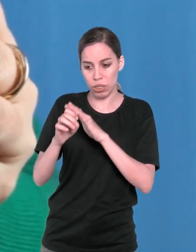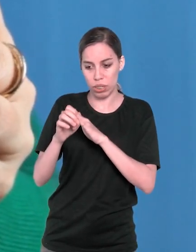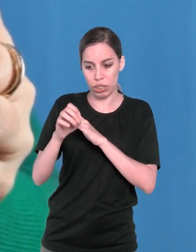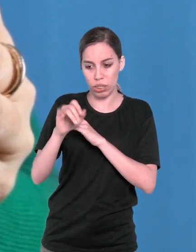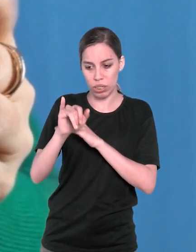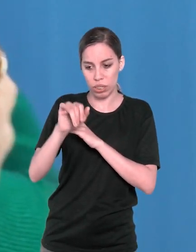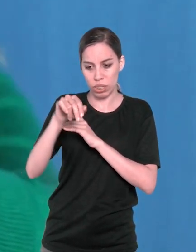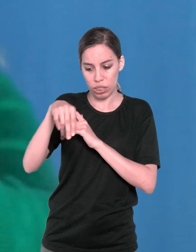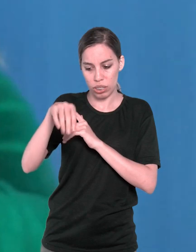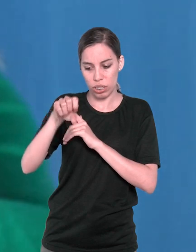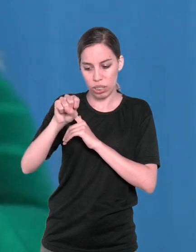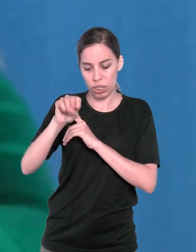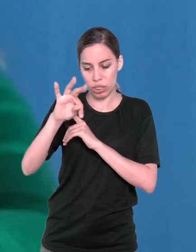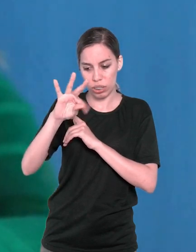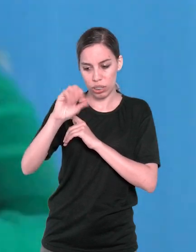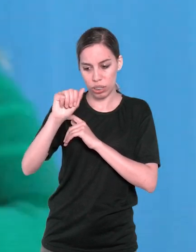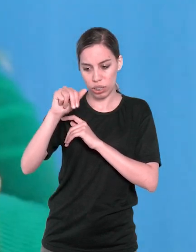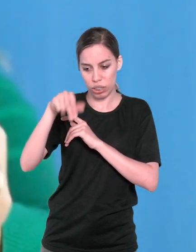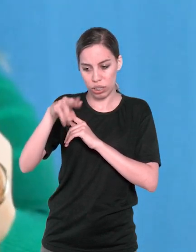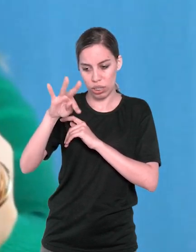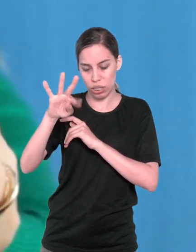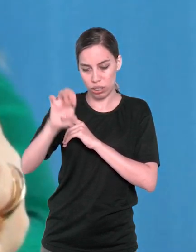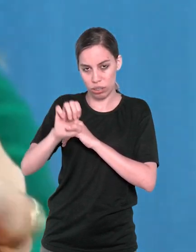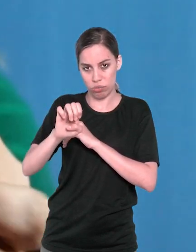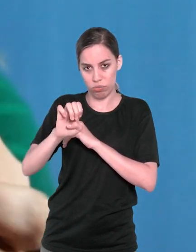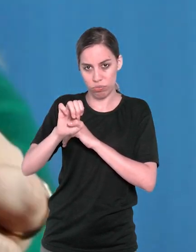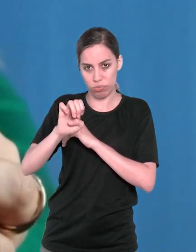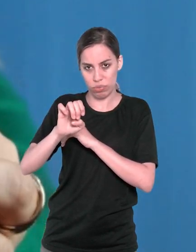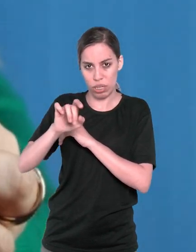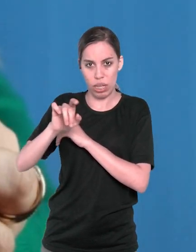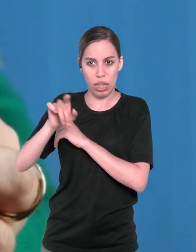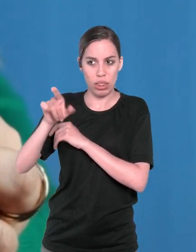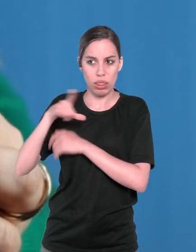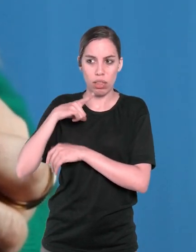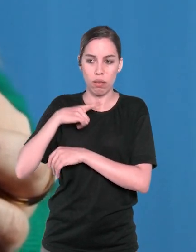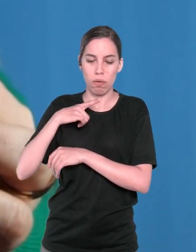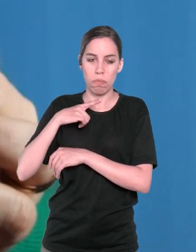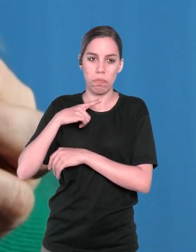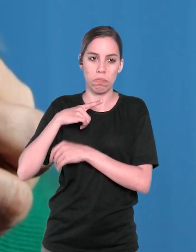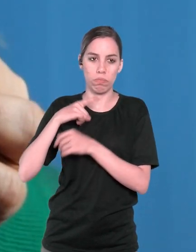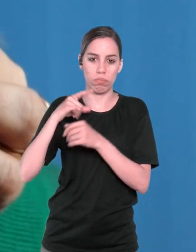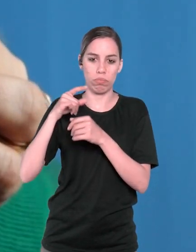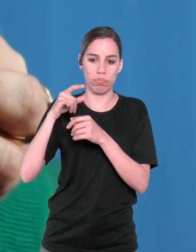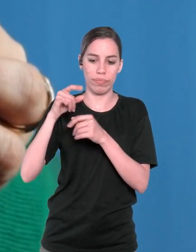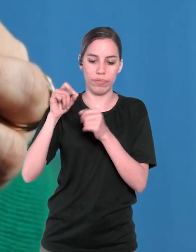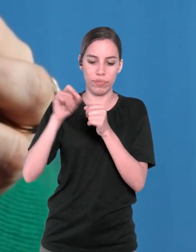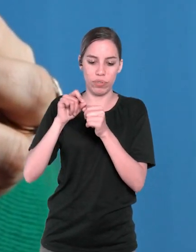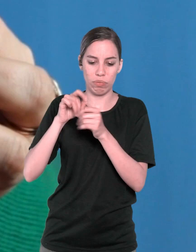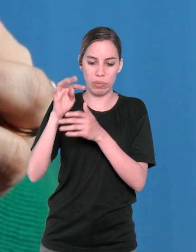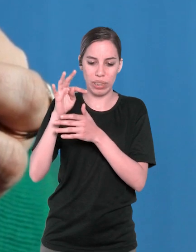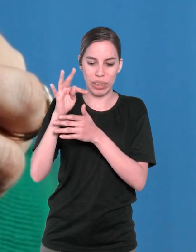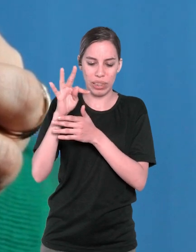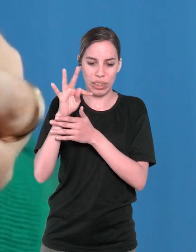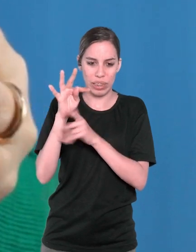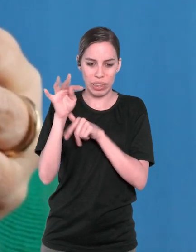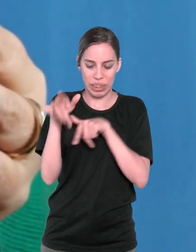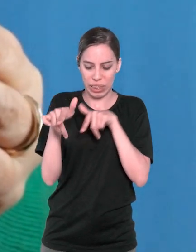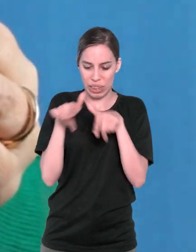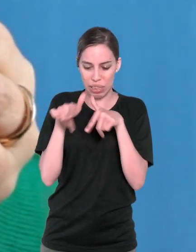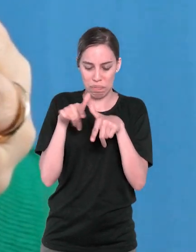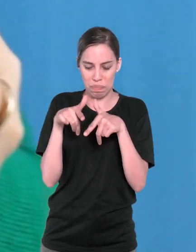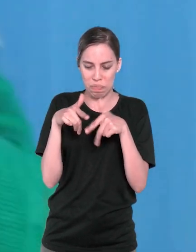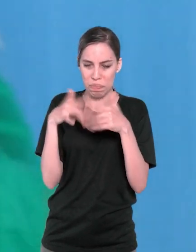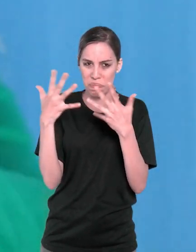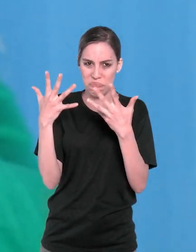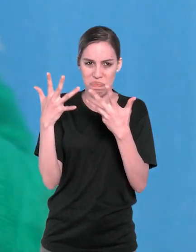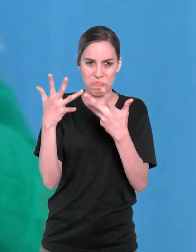nova, tem feito um trabalho de extremo cuidado, né, no